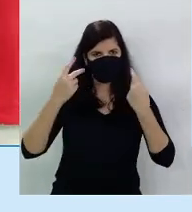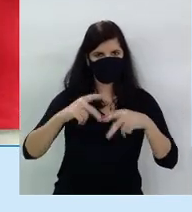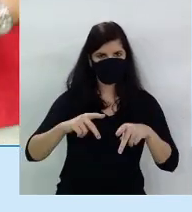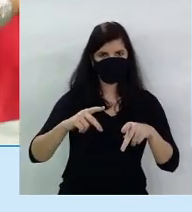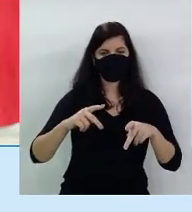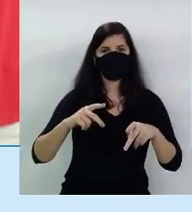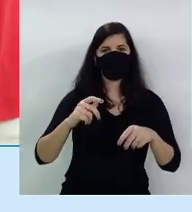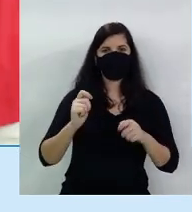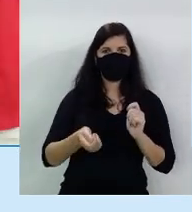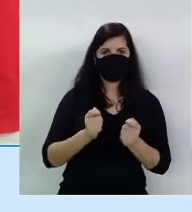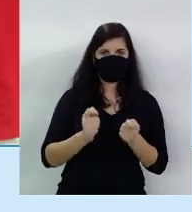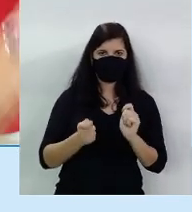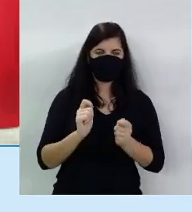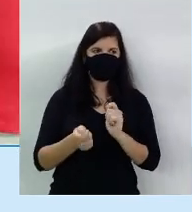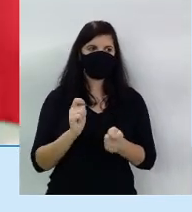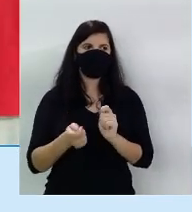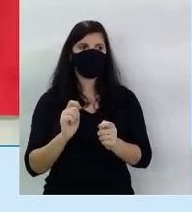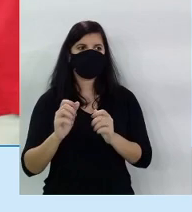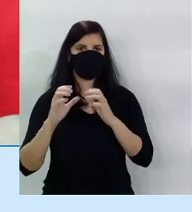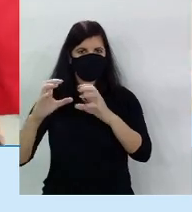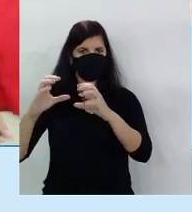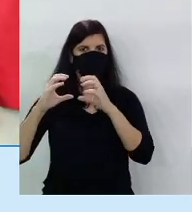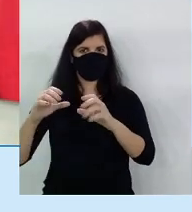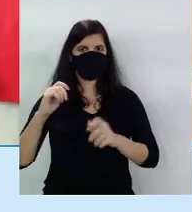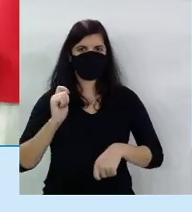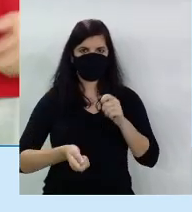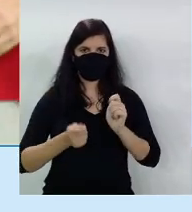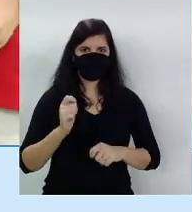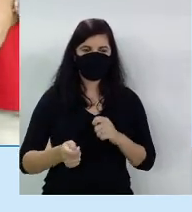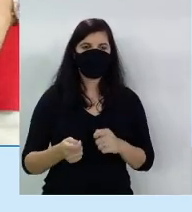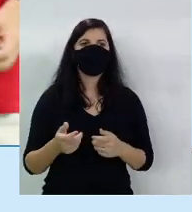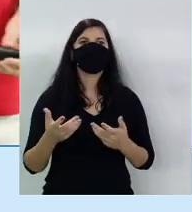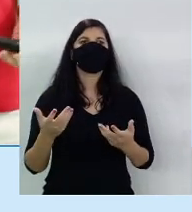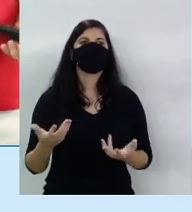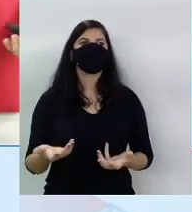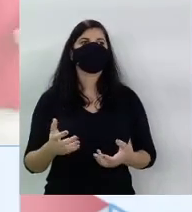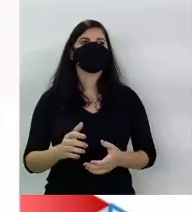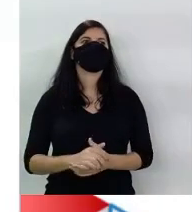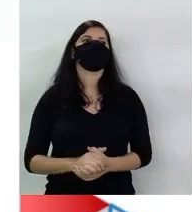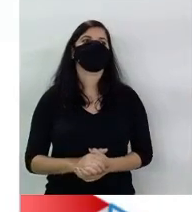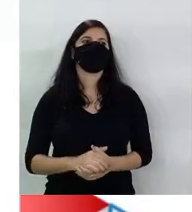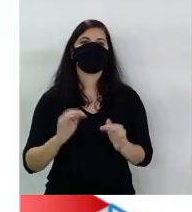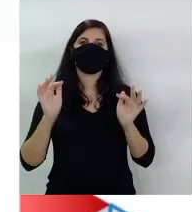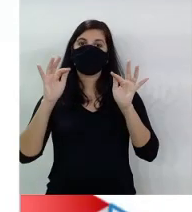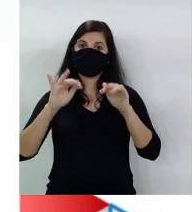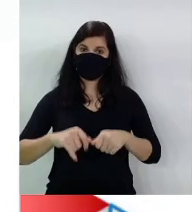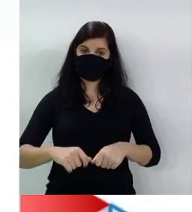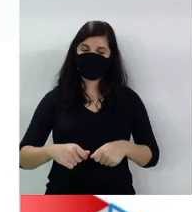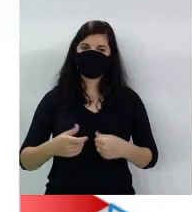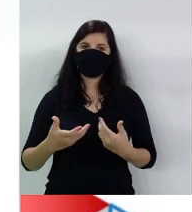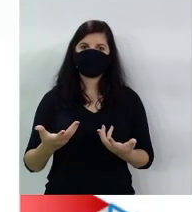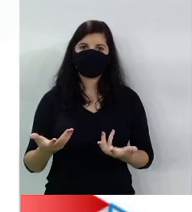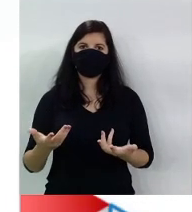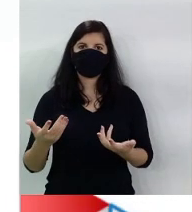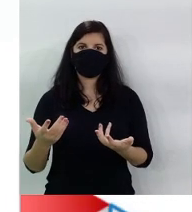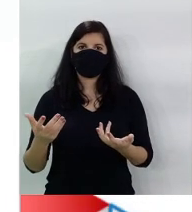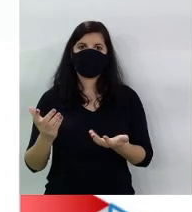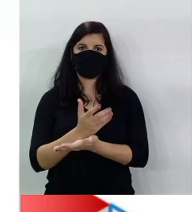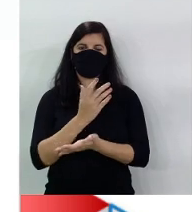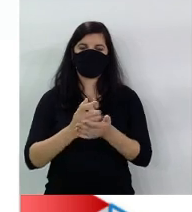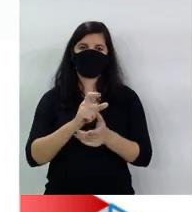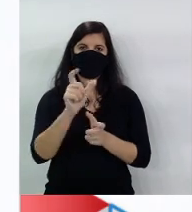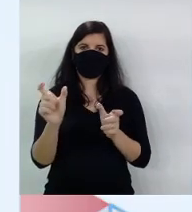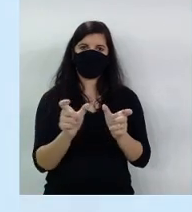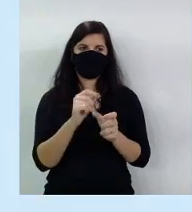da maraca, que aí está, e do tambor. Preste bem atenção, estudante. Para finalizar aqui, algumas palavras